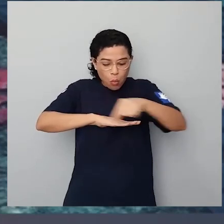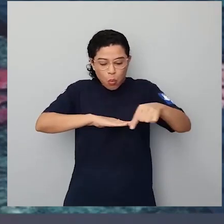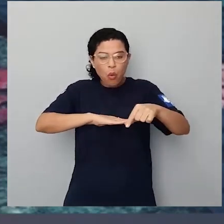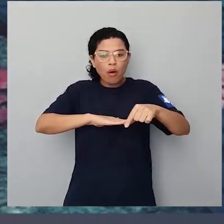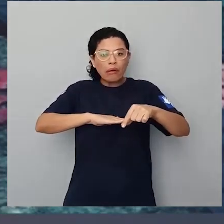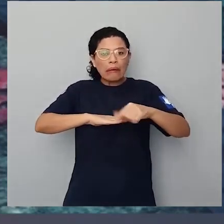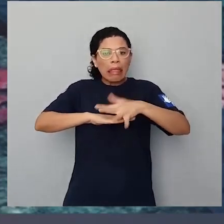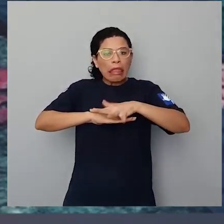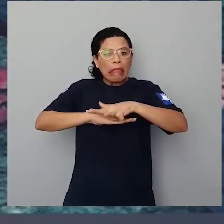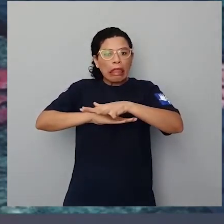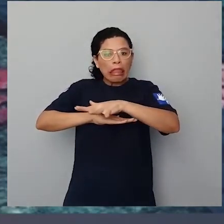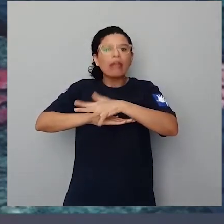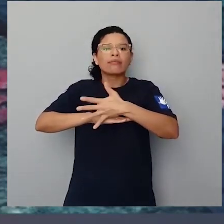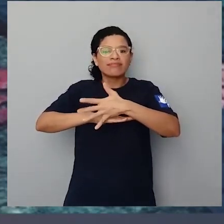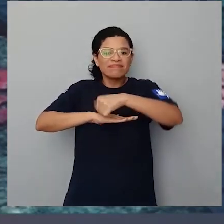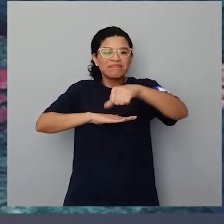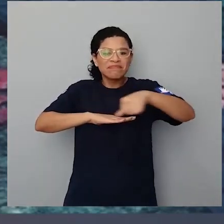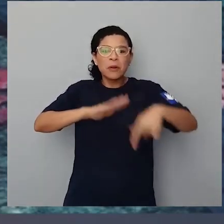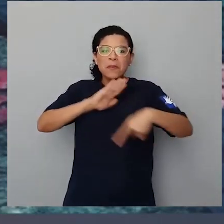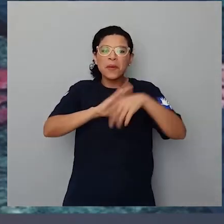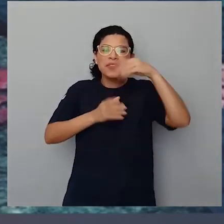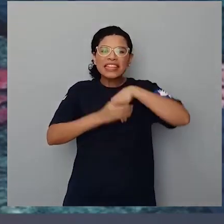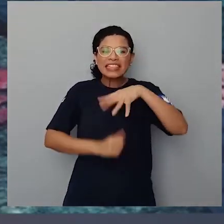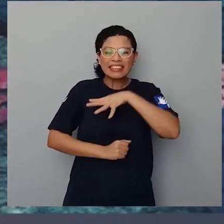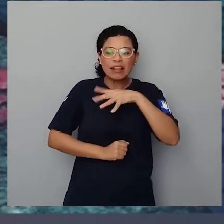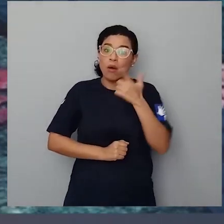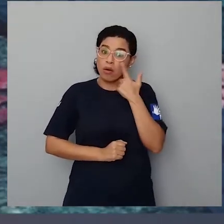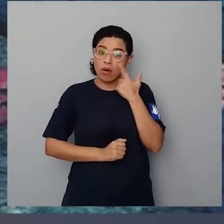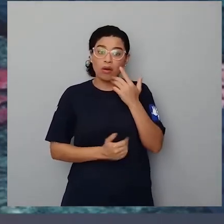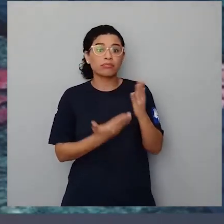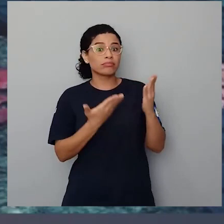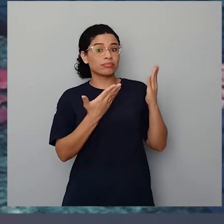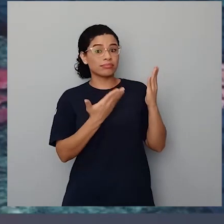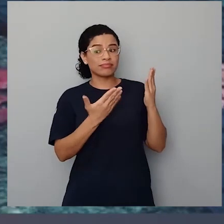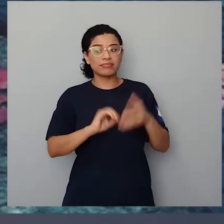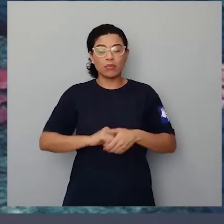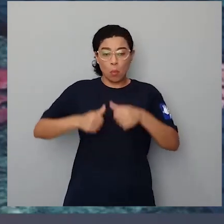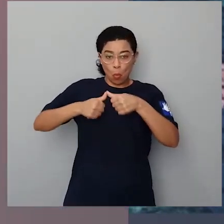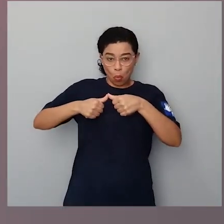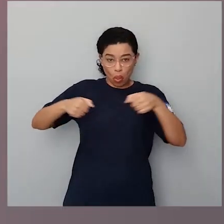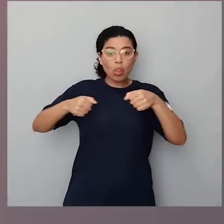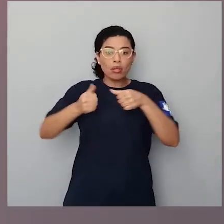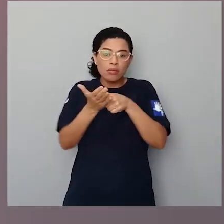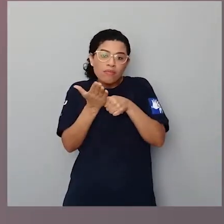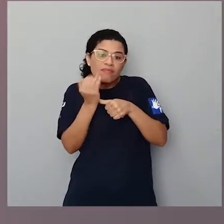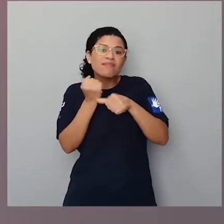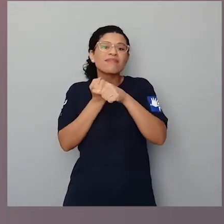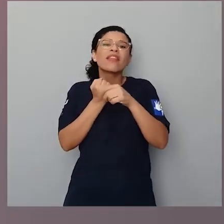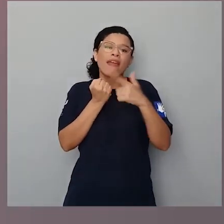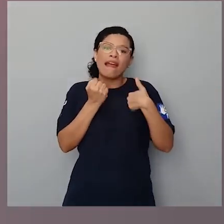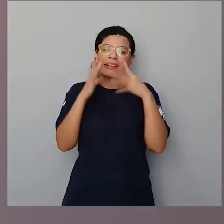buracos, calçadas deterioradas da cidade. Olhem só, um curativo desse